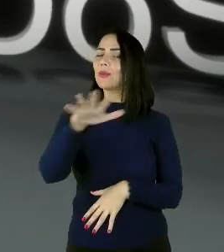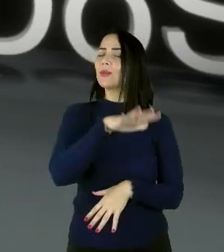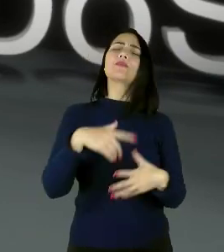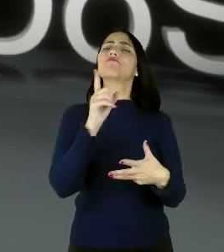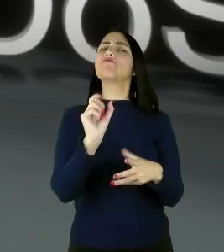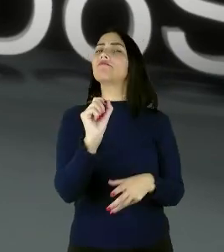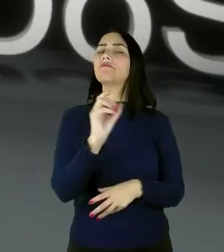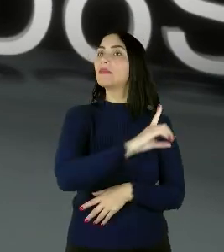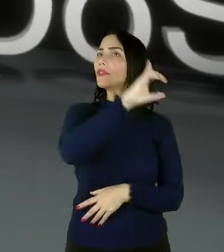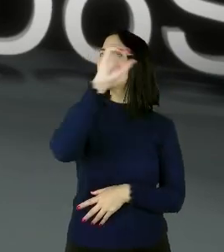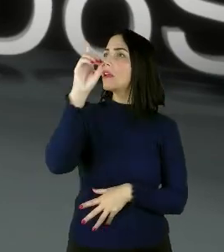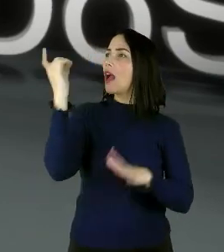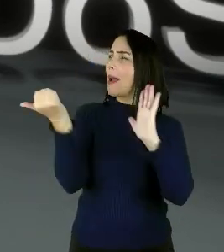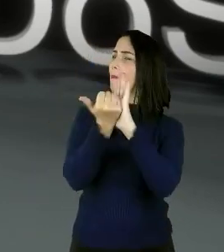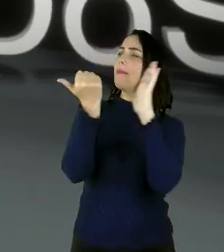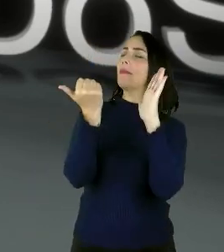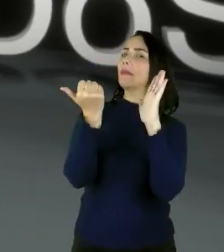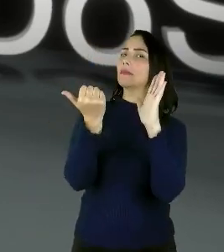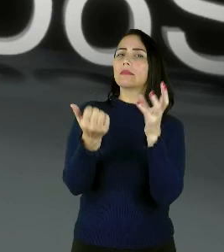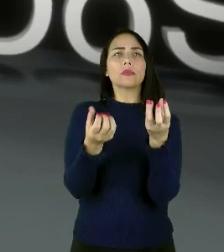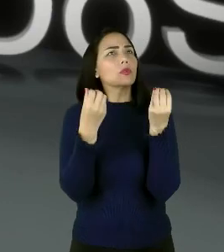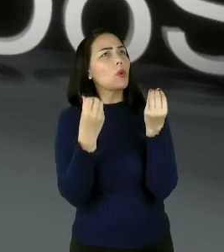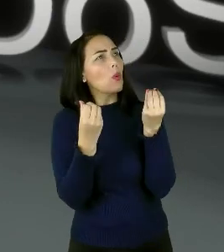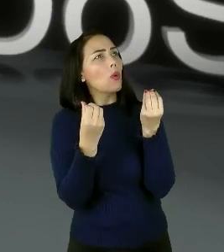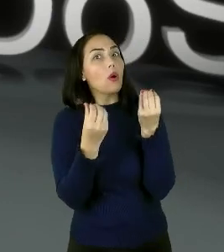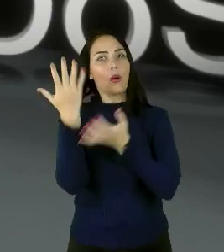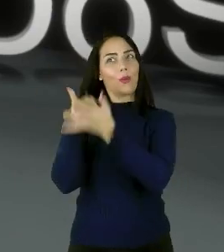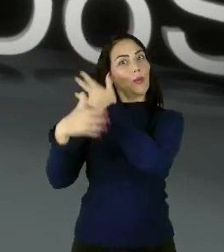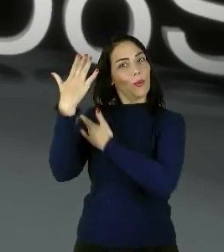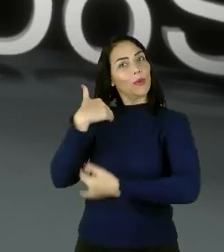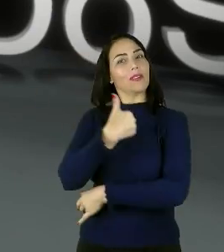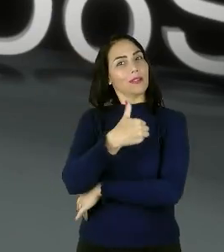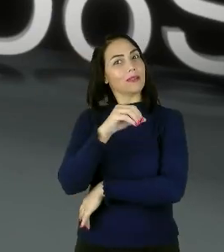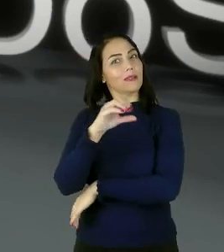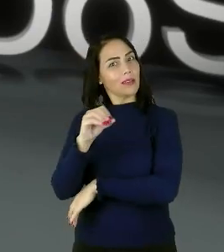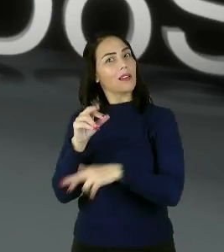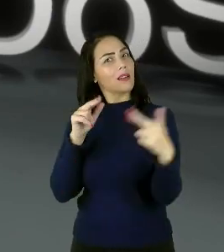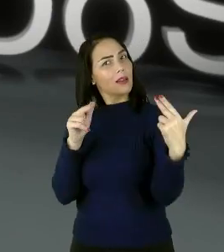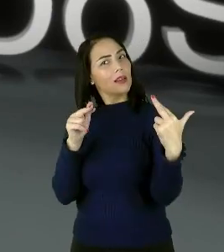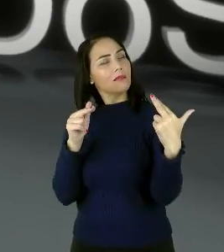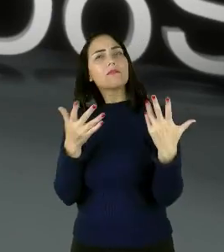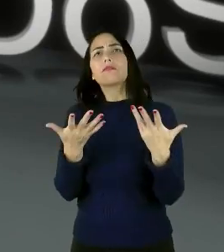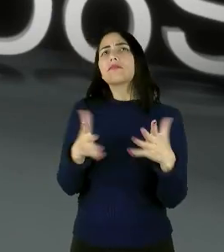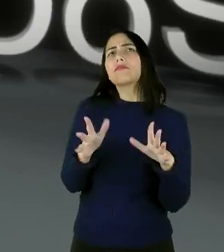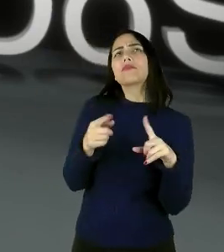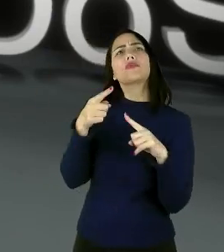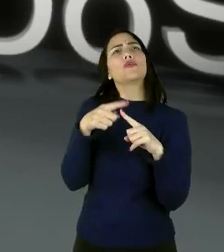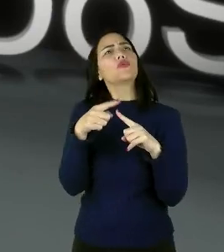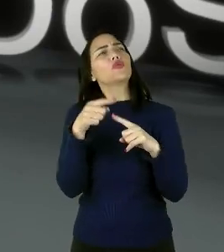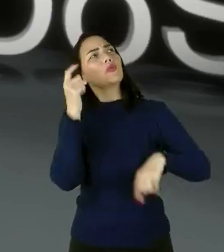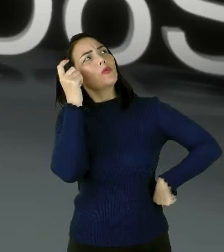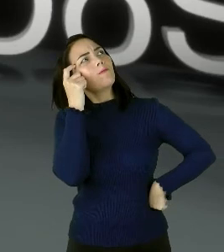data fique marcada que foi Como assim como foi a época do Centenário e qual o tipo de